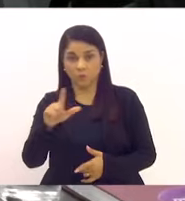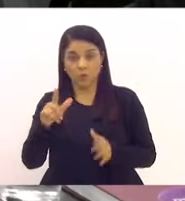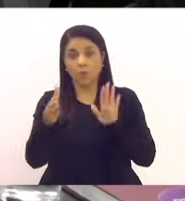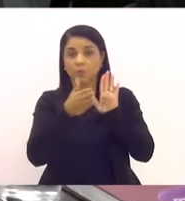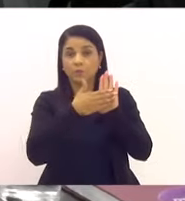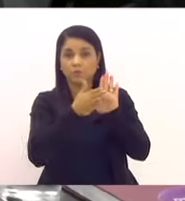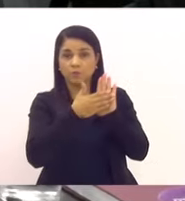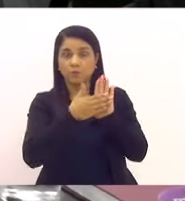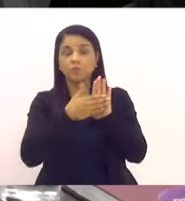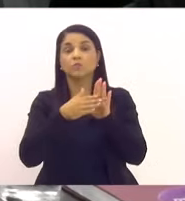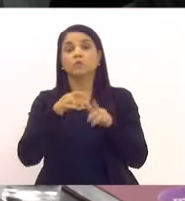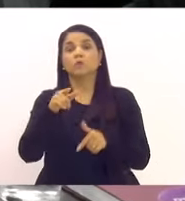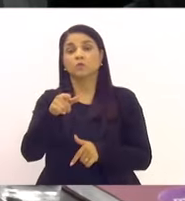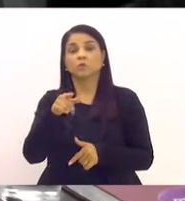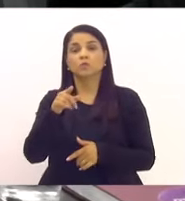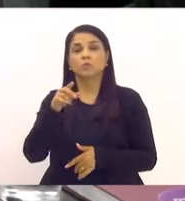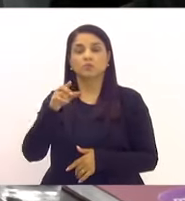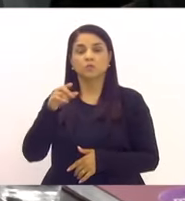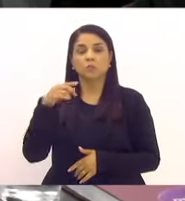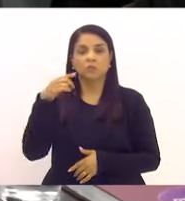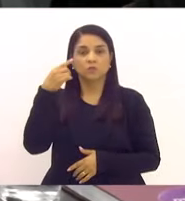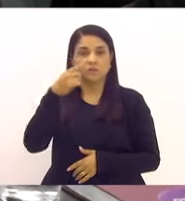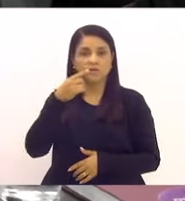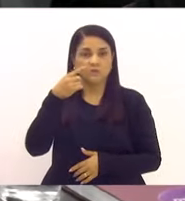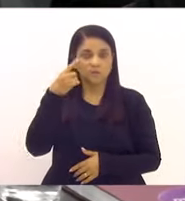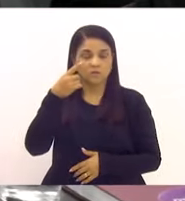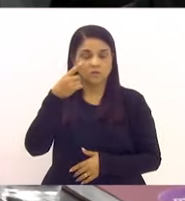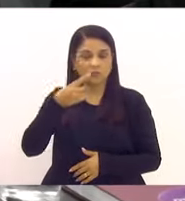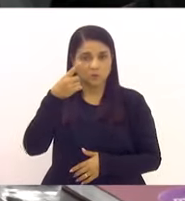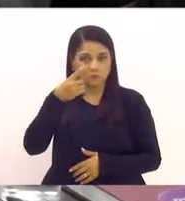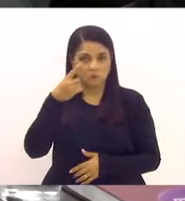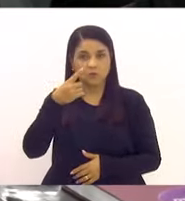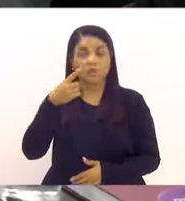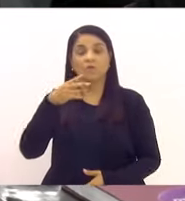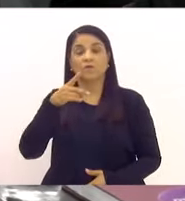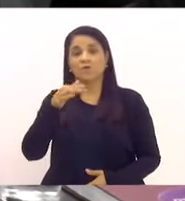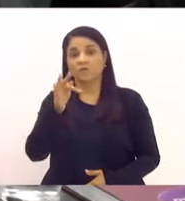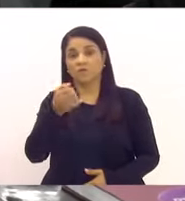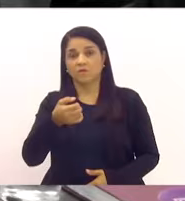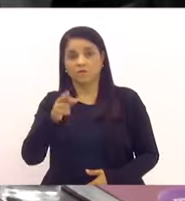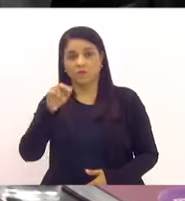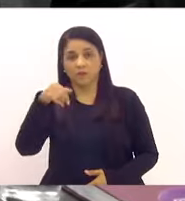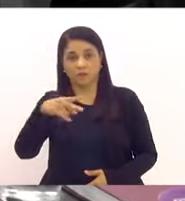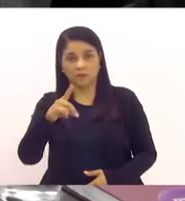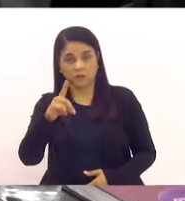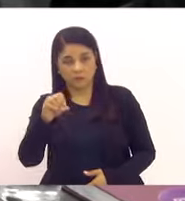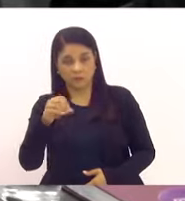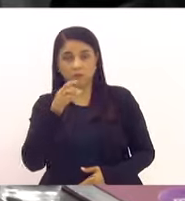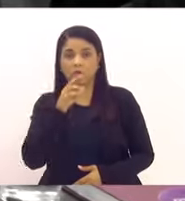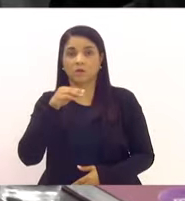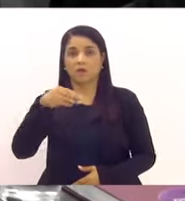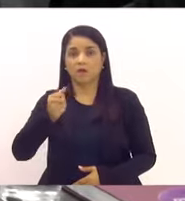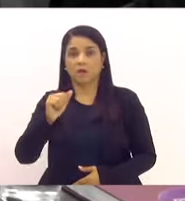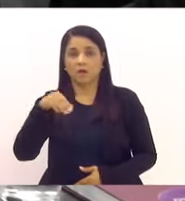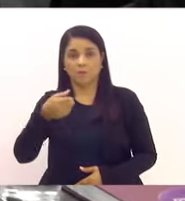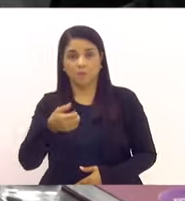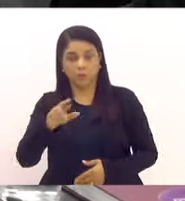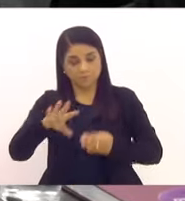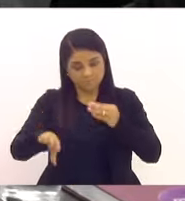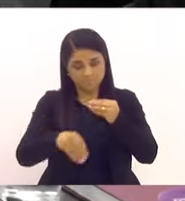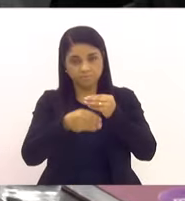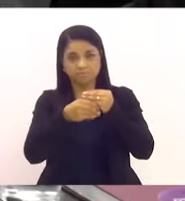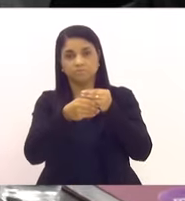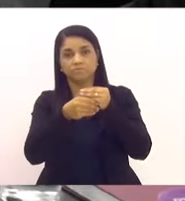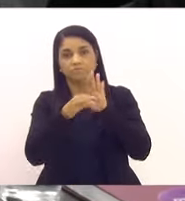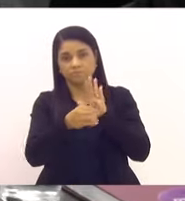Fernando Amorim acompanhou toda a audiência e incorporou no vosso parecer todas as sugestões